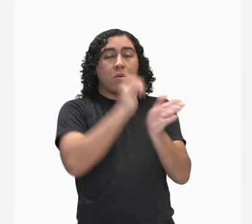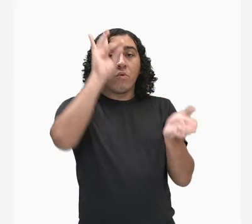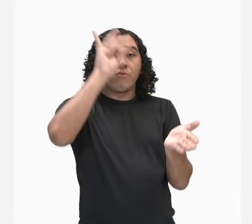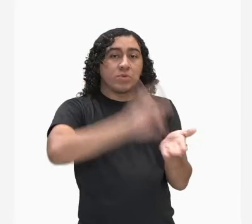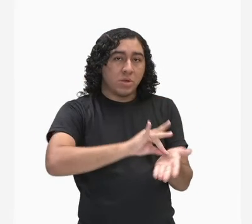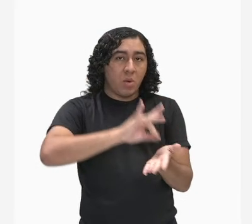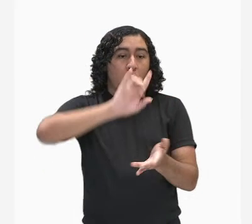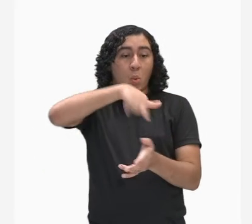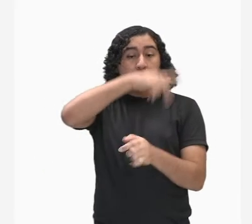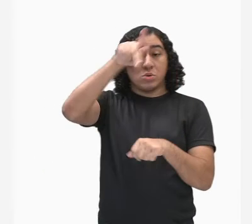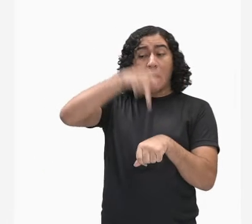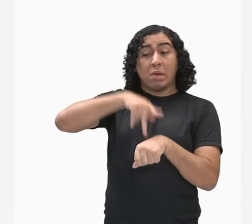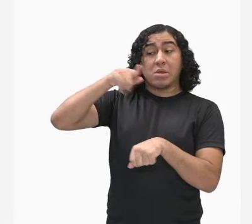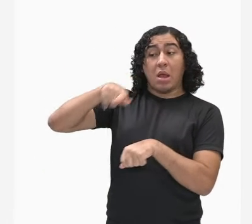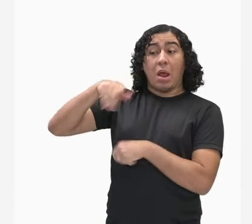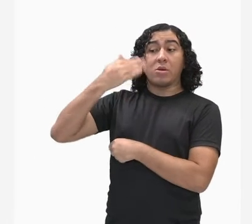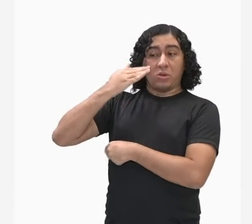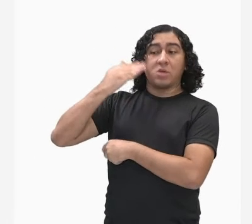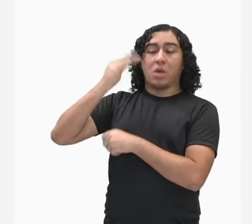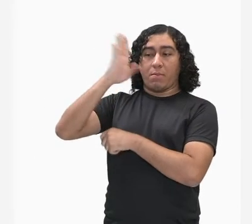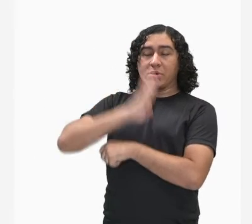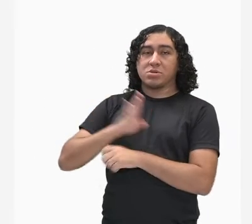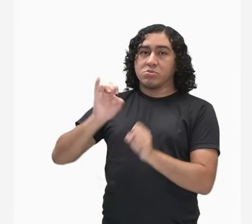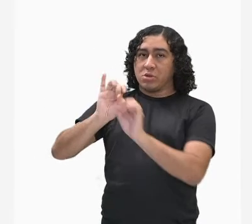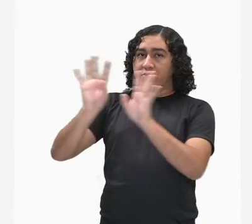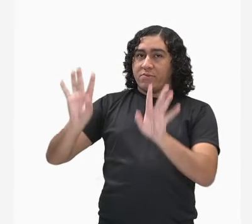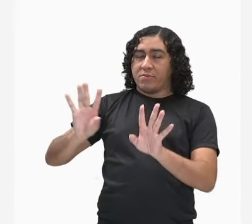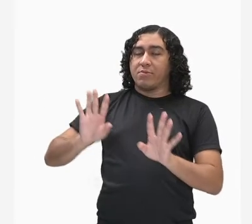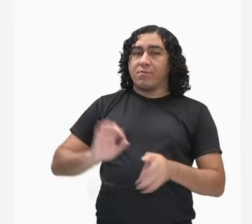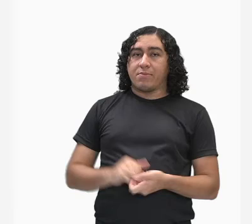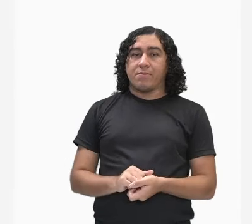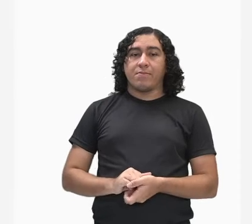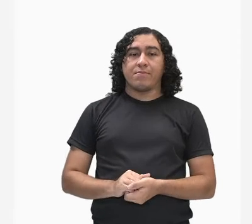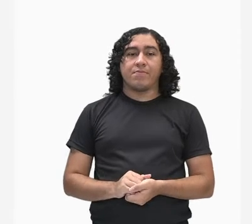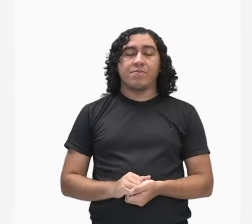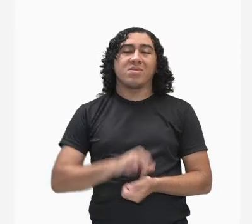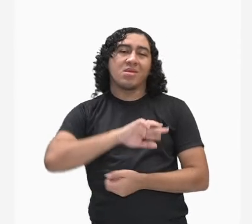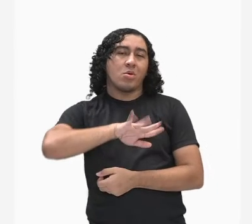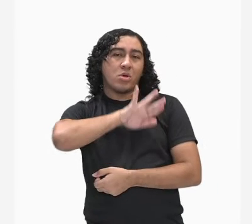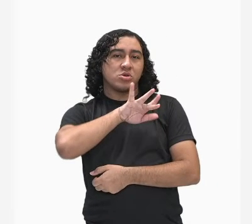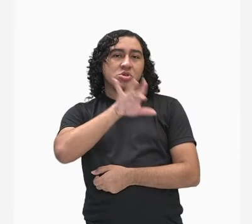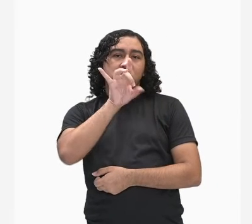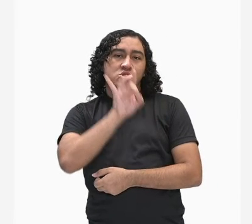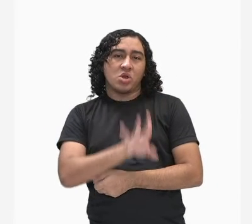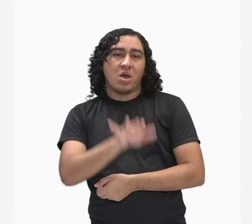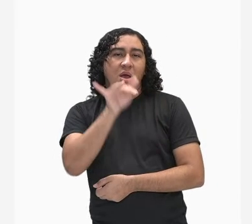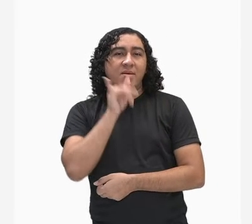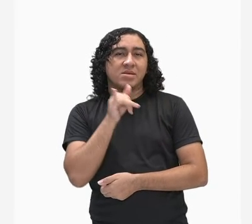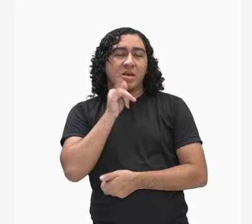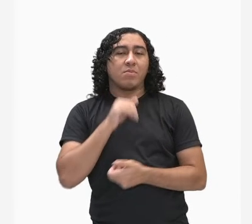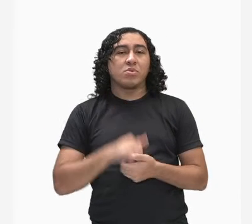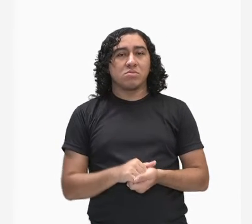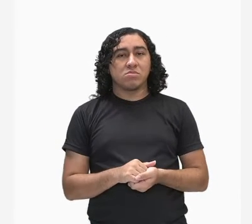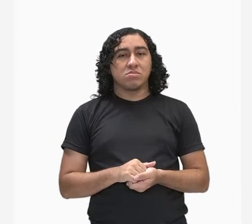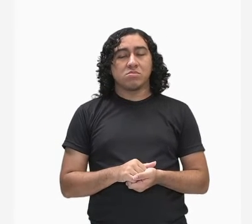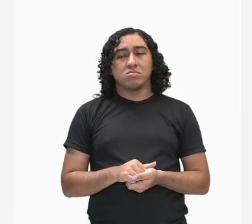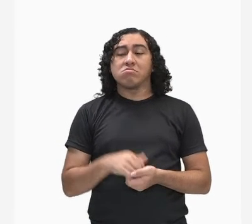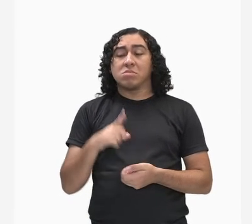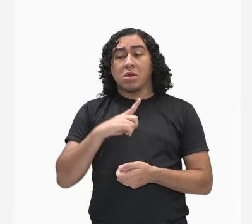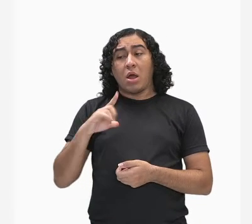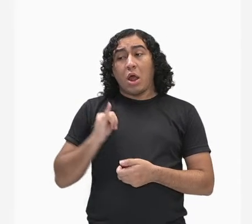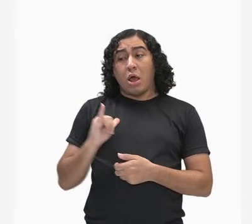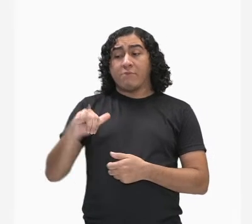uma nação independente. Como eu falei para vocês, não basta você dizer, olha, nós somos independentes